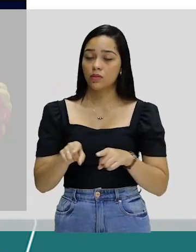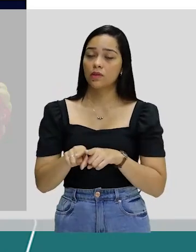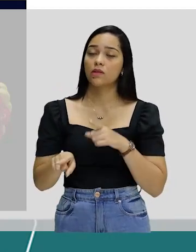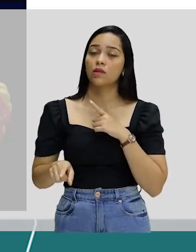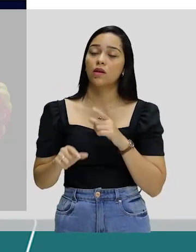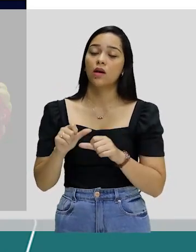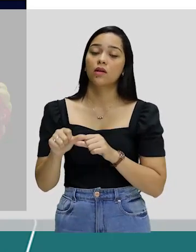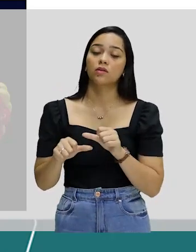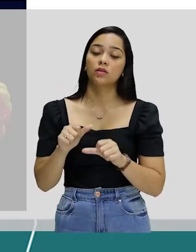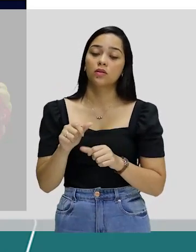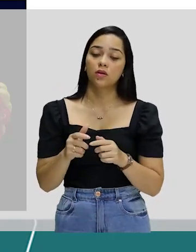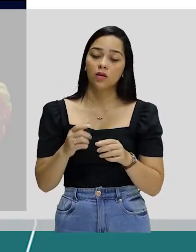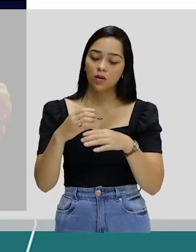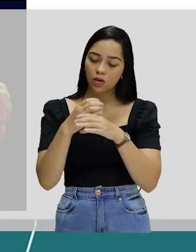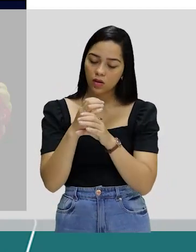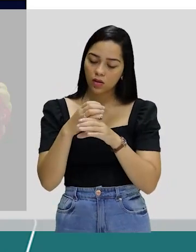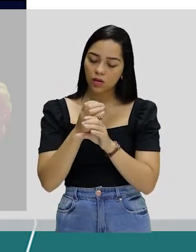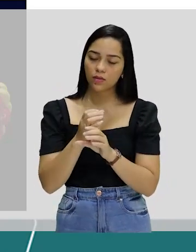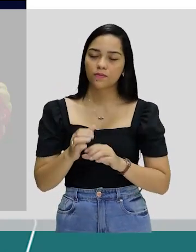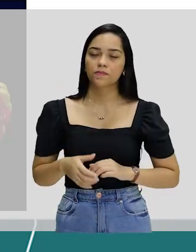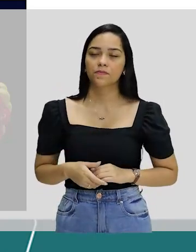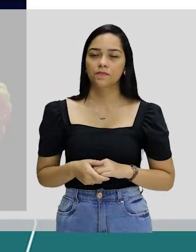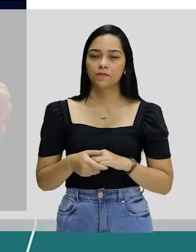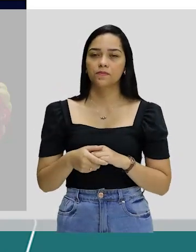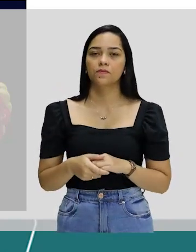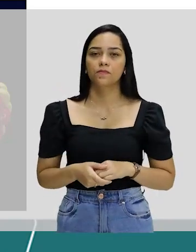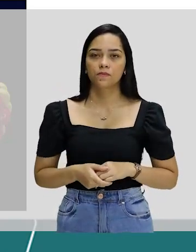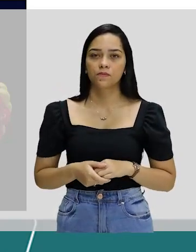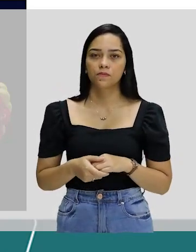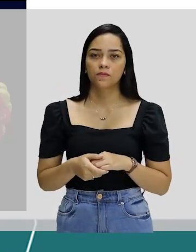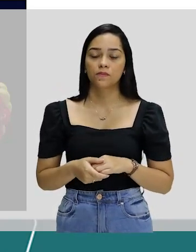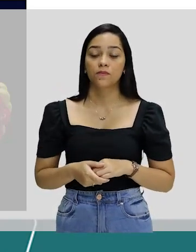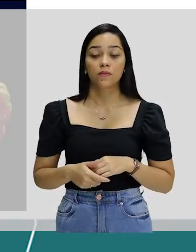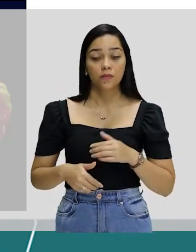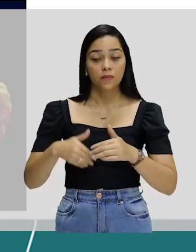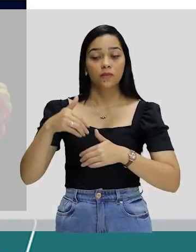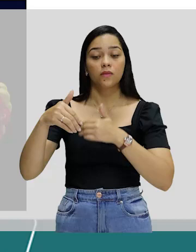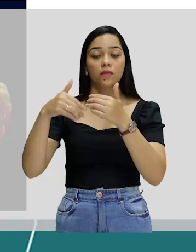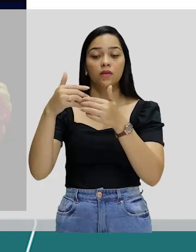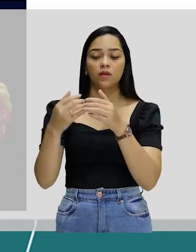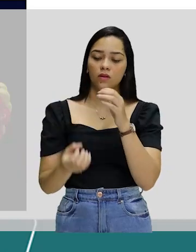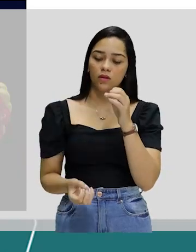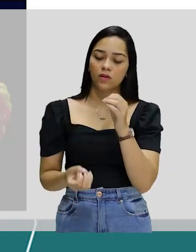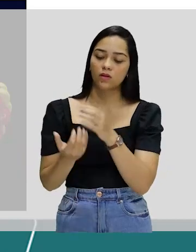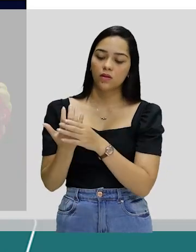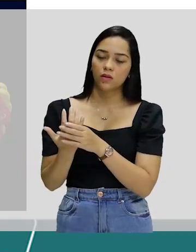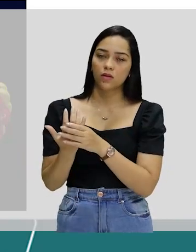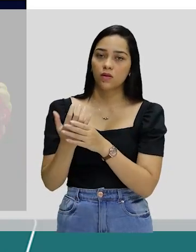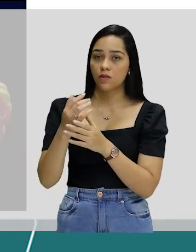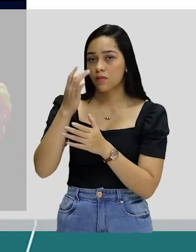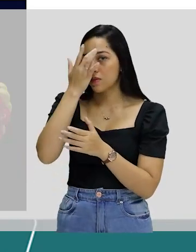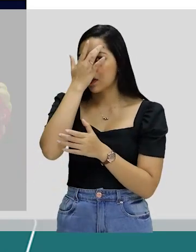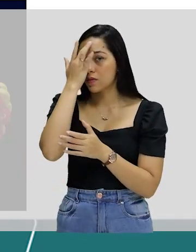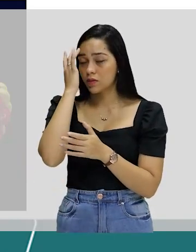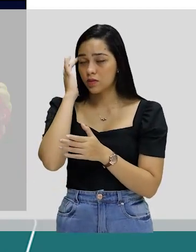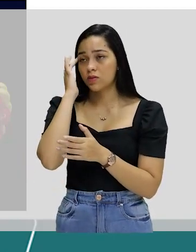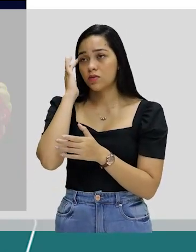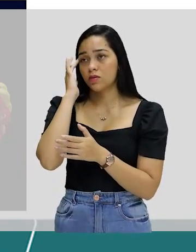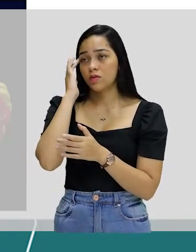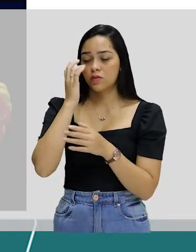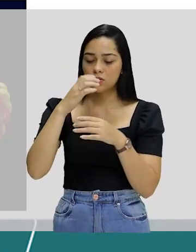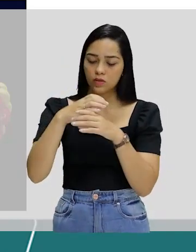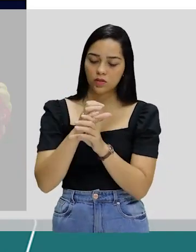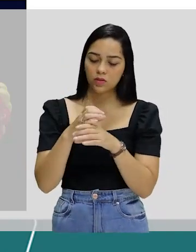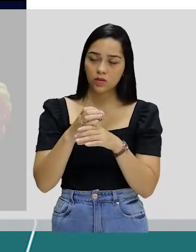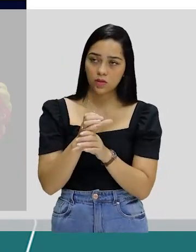também a transmutação artificial, ou seja, desenvolvida, elaborada, executada pelo homem, né, em